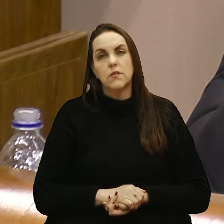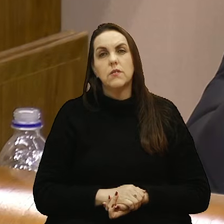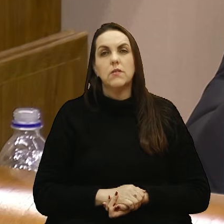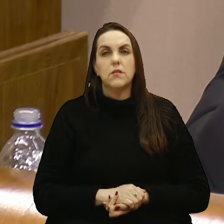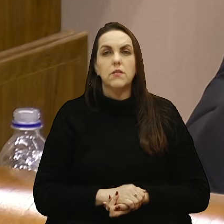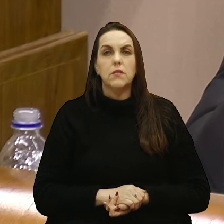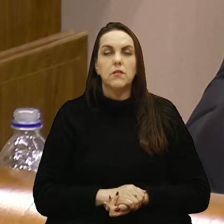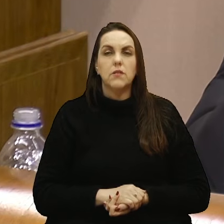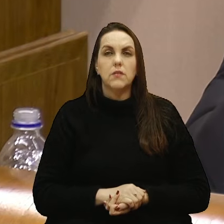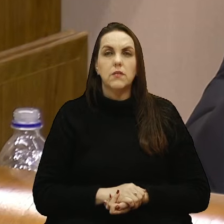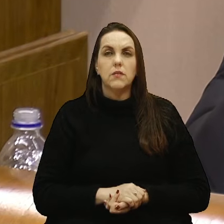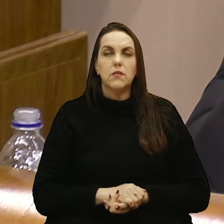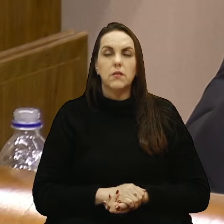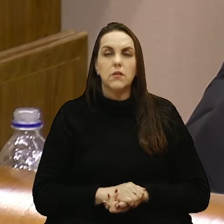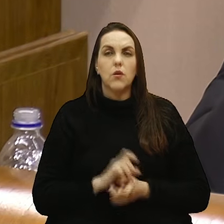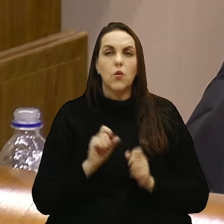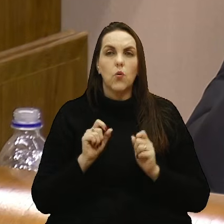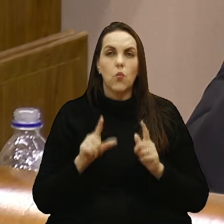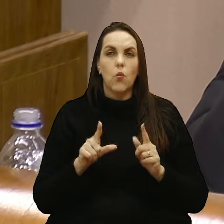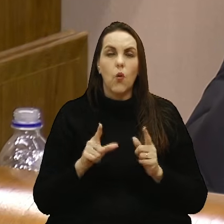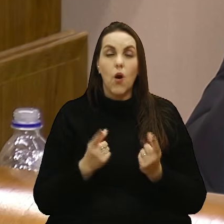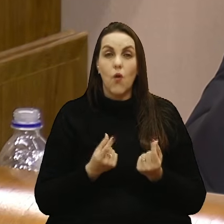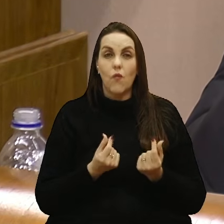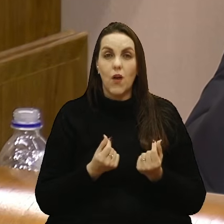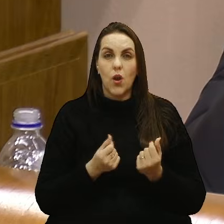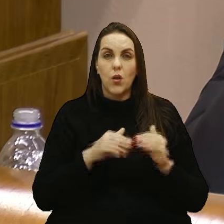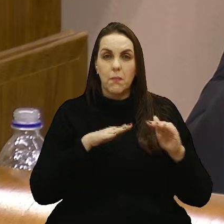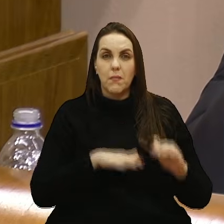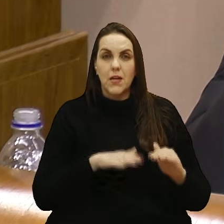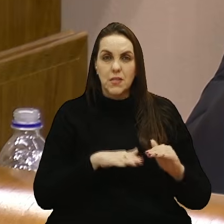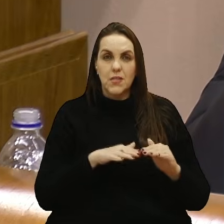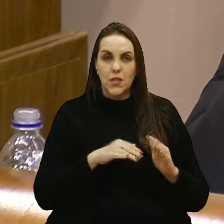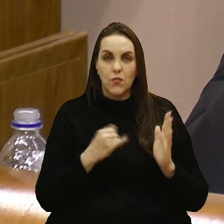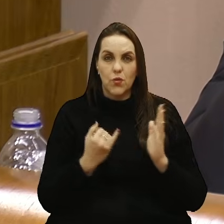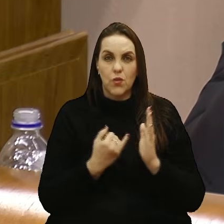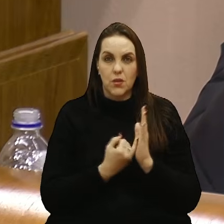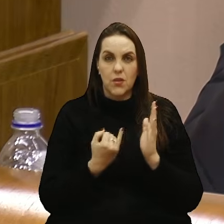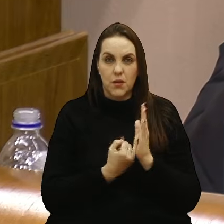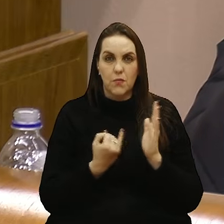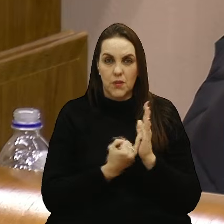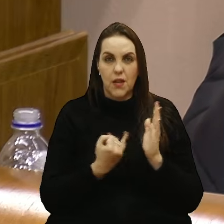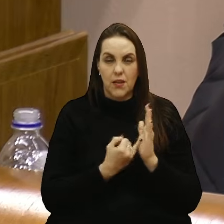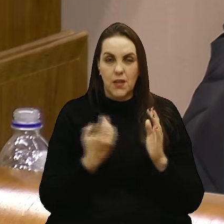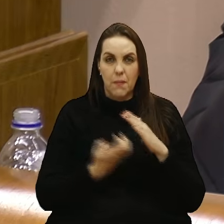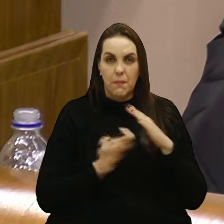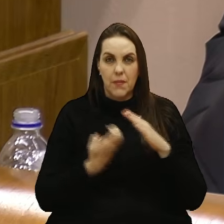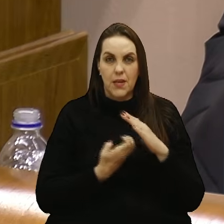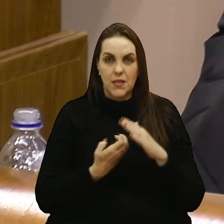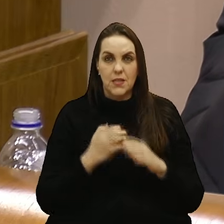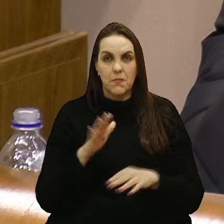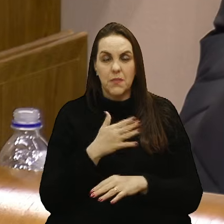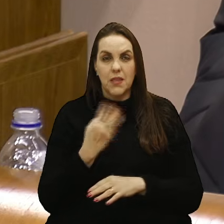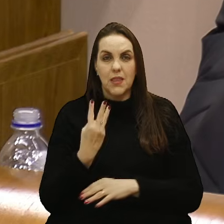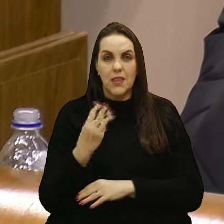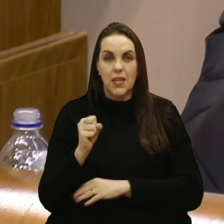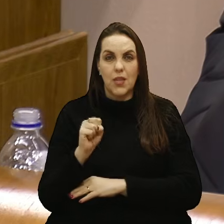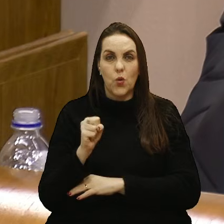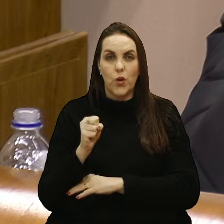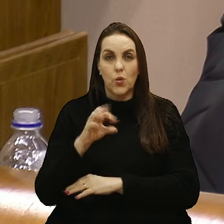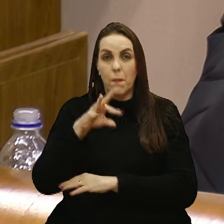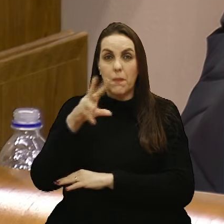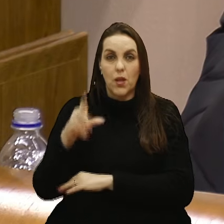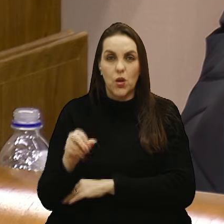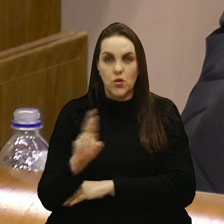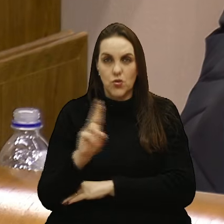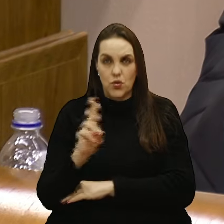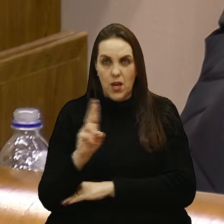o valor do passivo tributário da empresa? Tributário, aproximadamente em 38 milhões de reais,